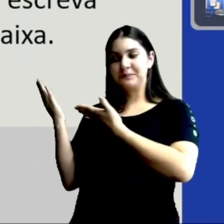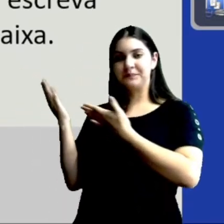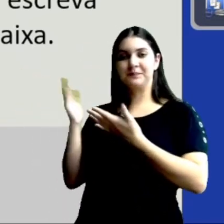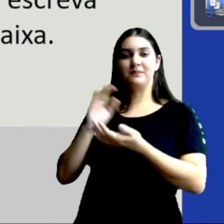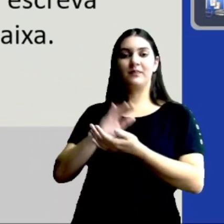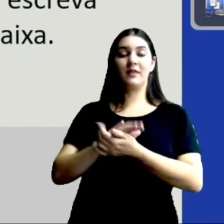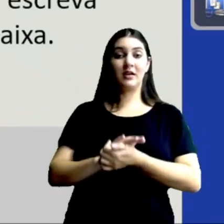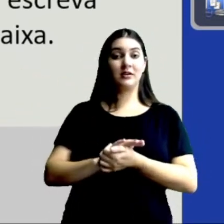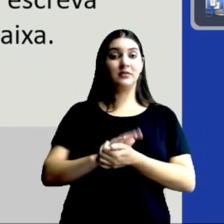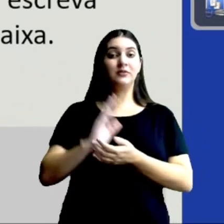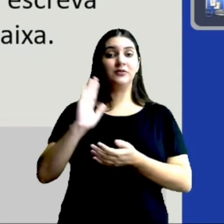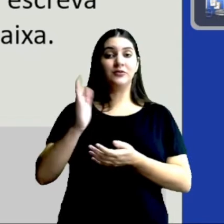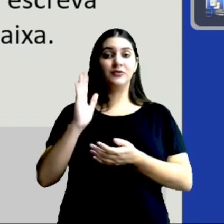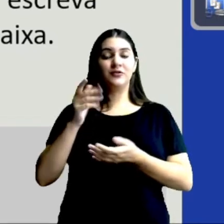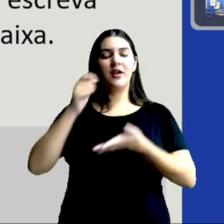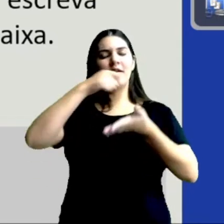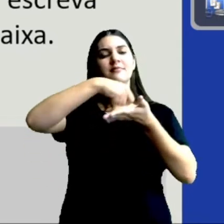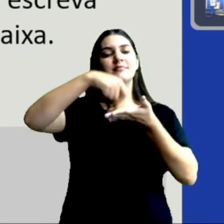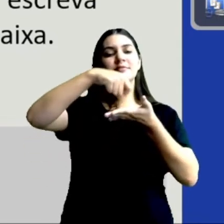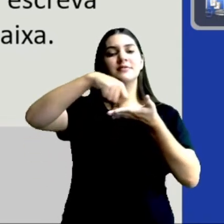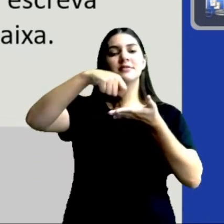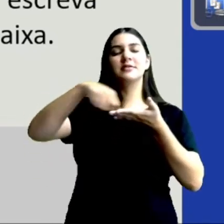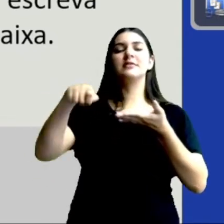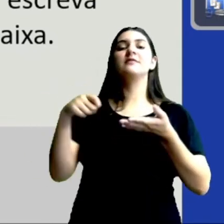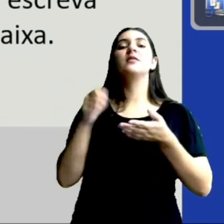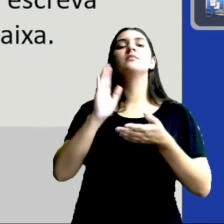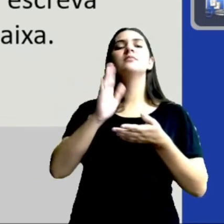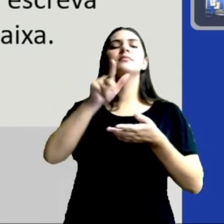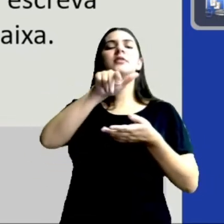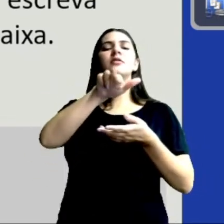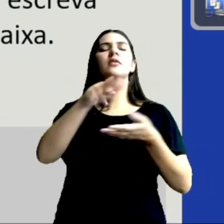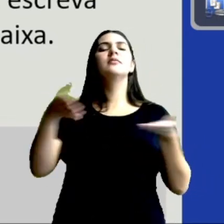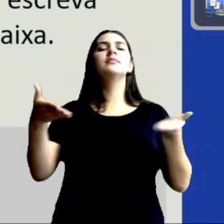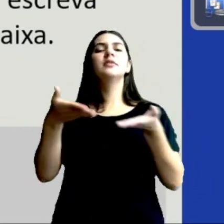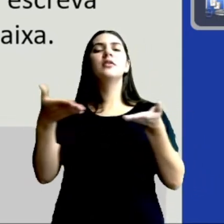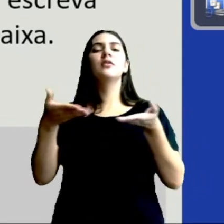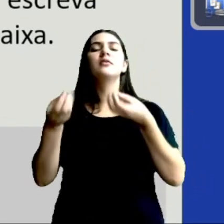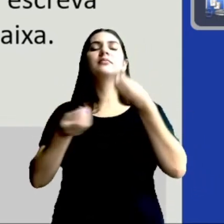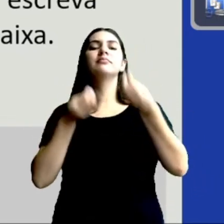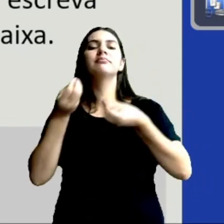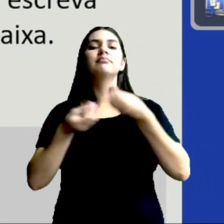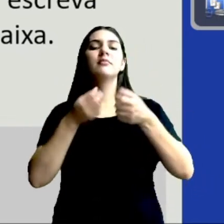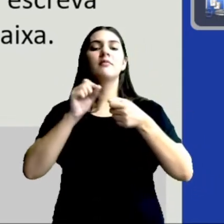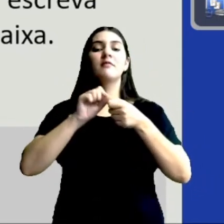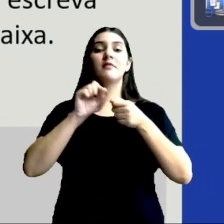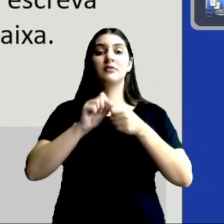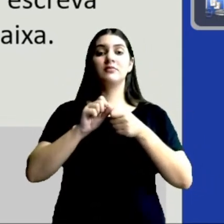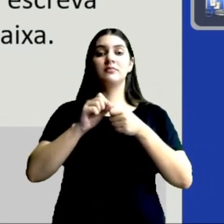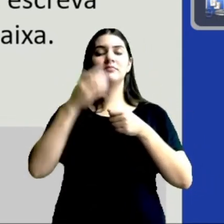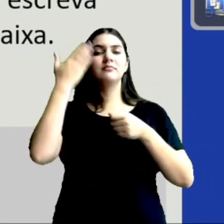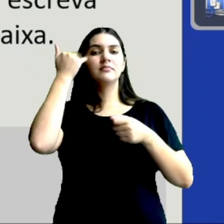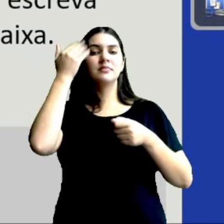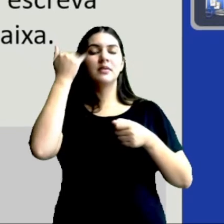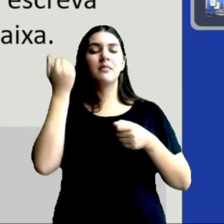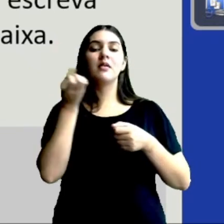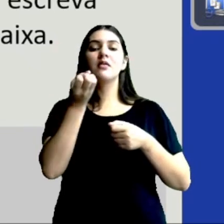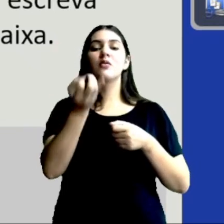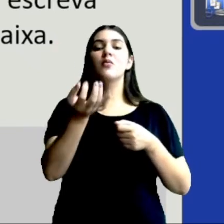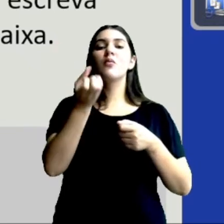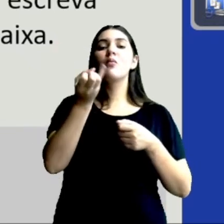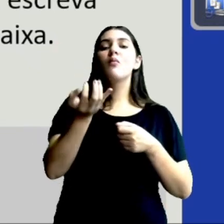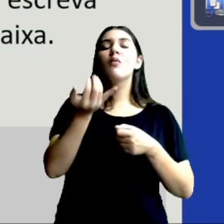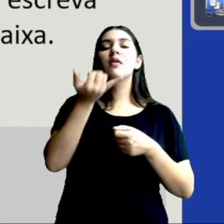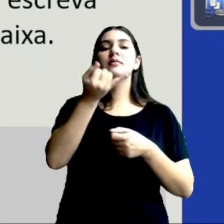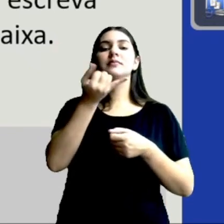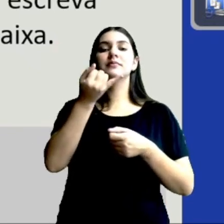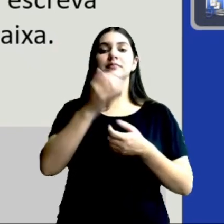isso, a gente já escreveu a expressão, já escrevemos a igualdade. E agora, como é que a gente faz para descobrir a quantidade de canetas? Então,